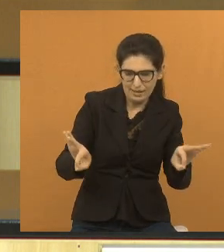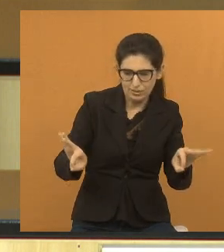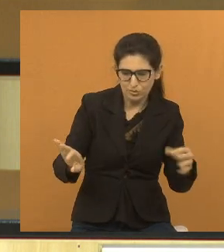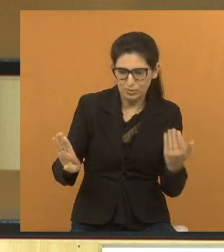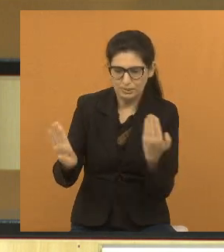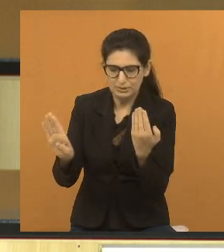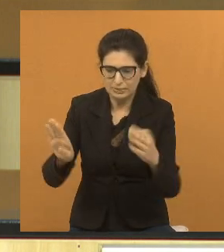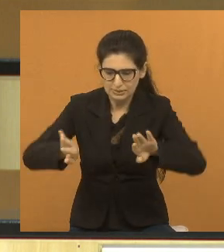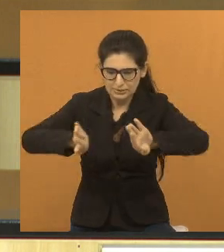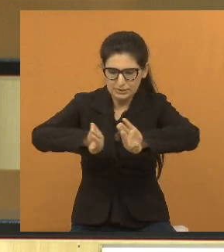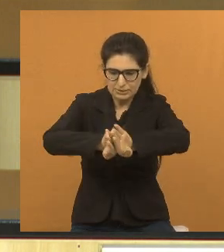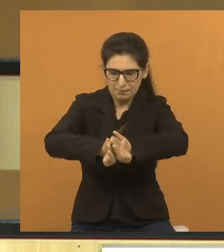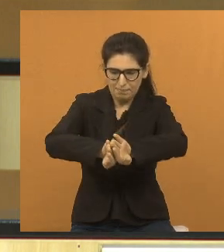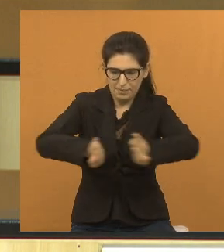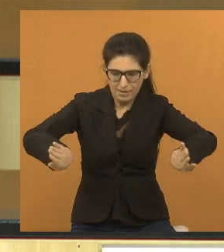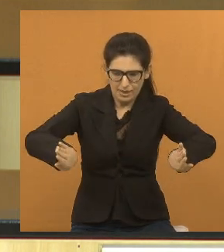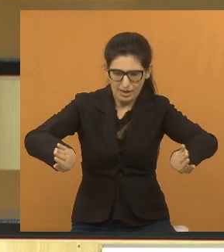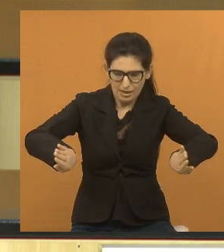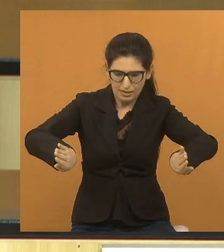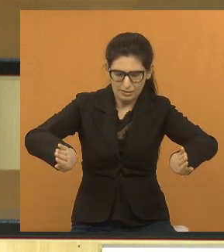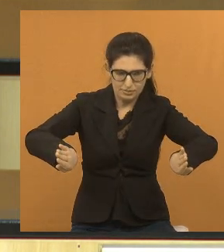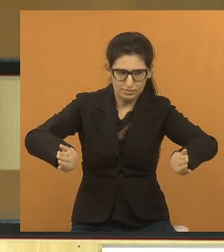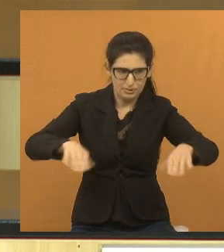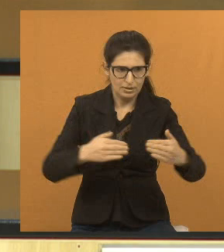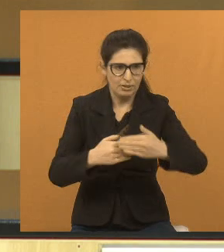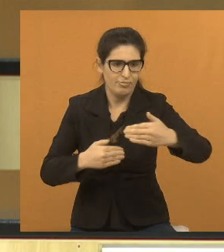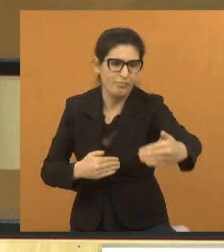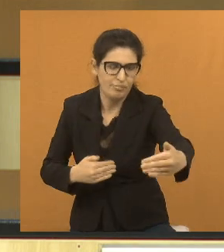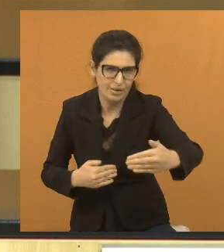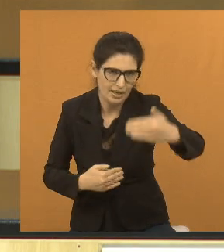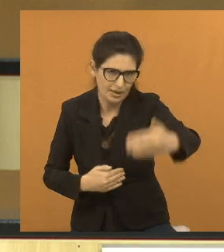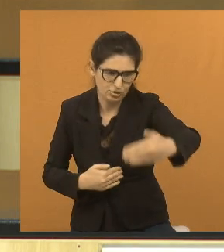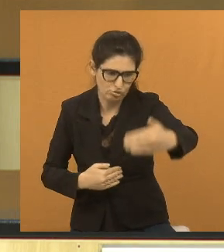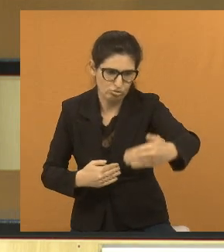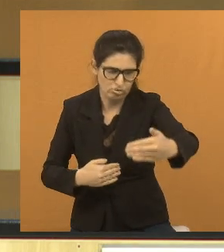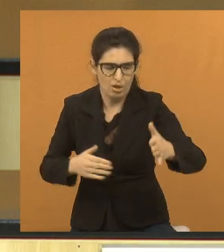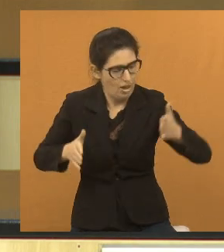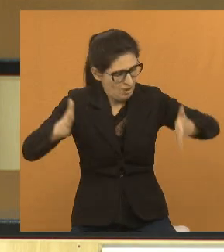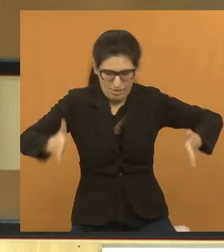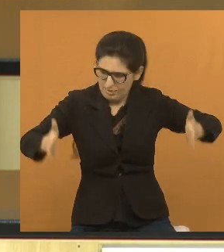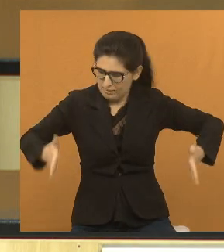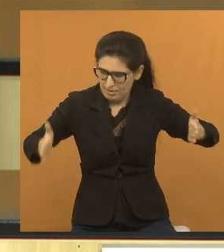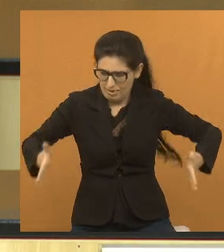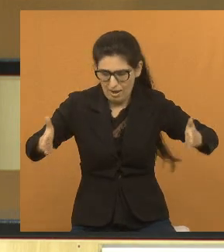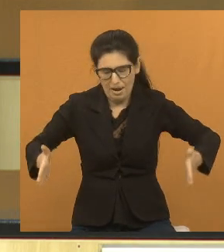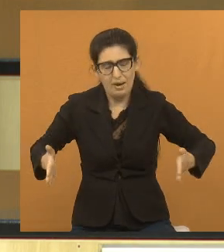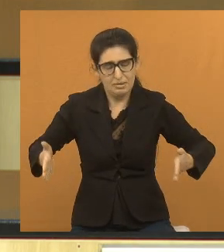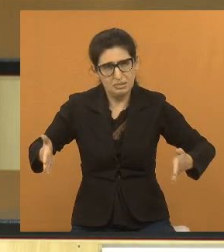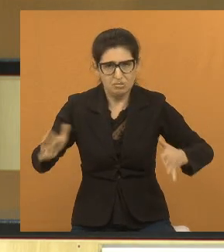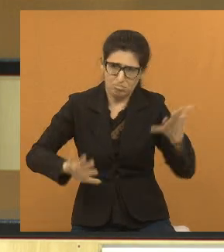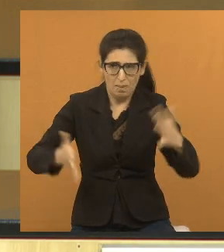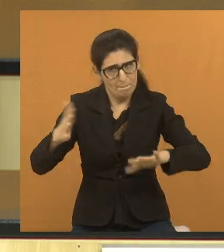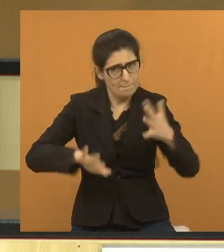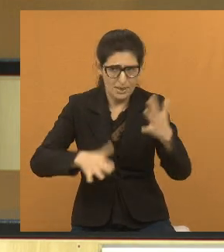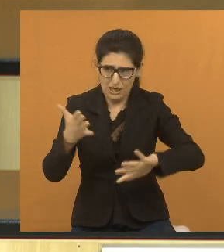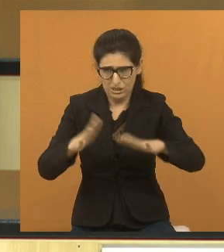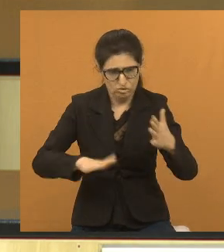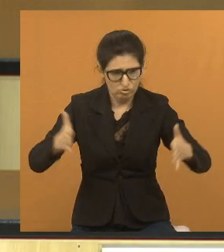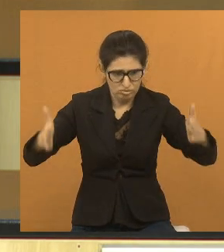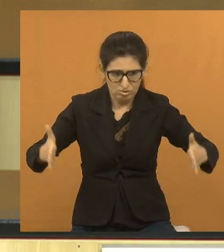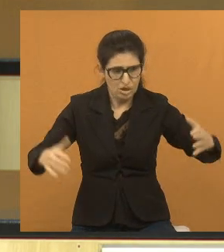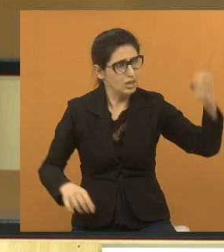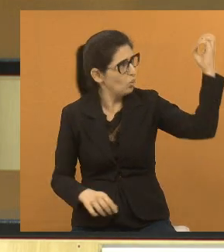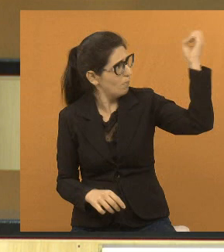solo. Na frente, né? Nas laterais, sim, dependendo do caso. E, se tiver